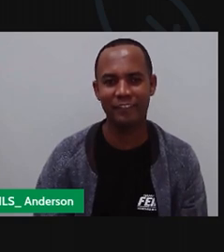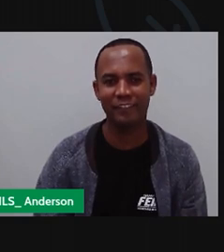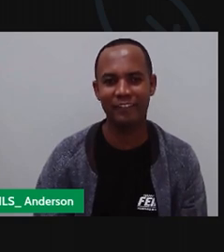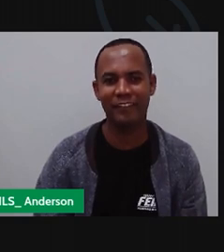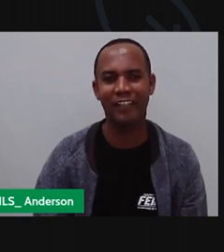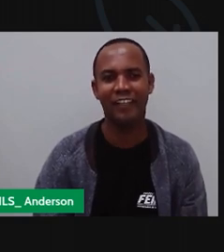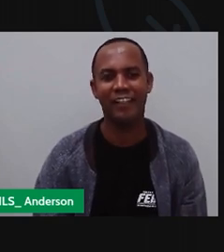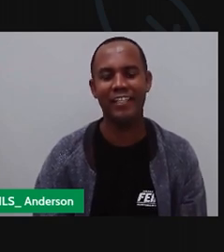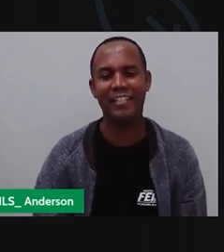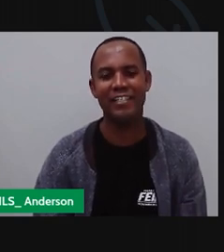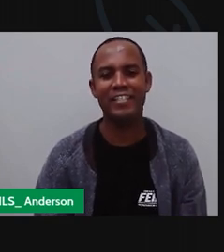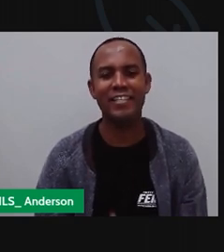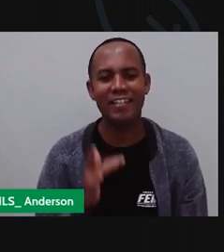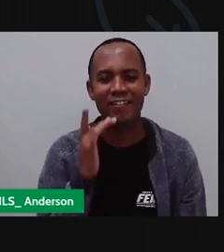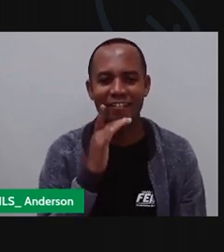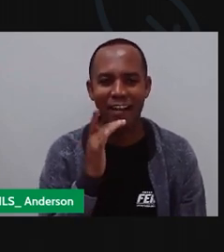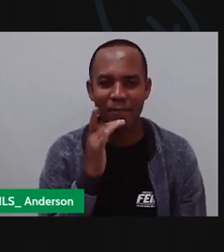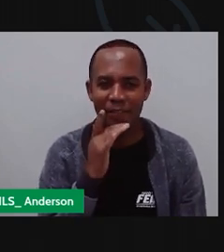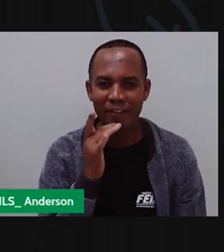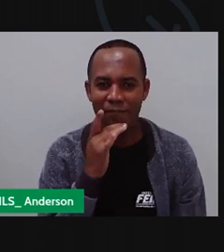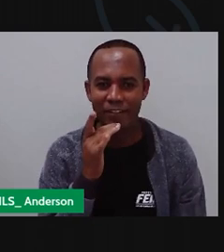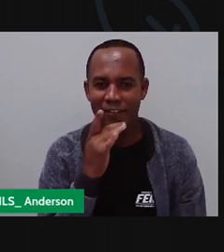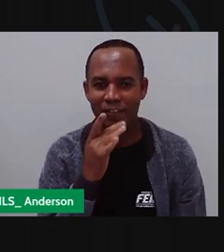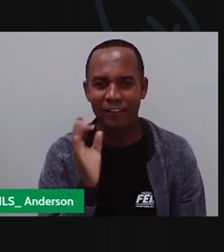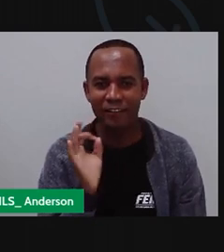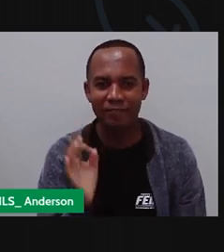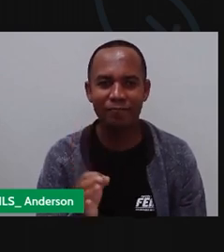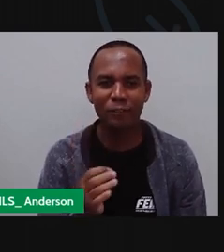Estou sendo obrigada a desenhar por Anderson.